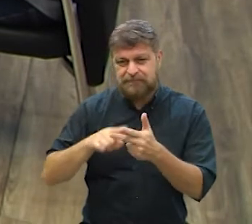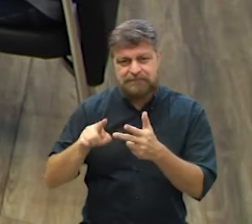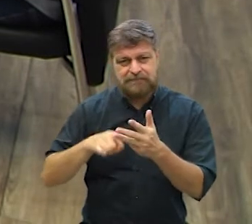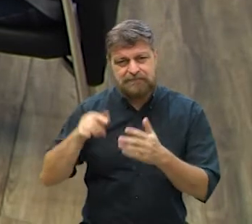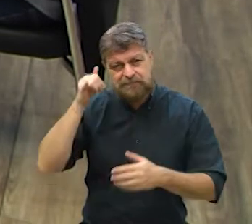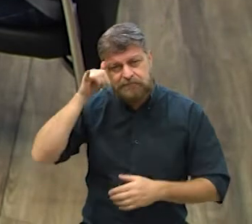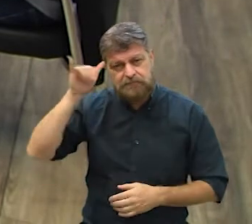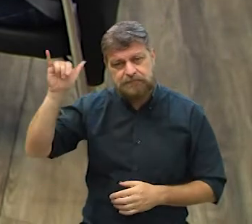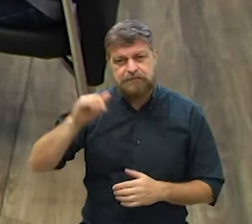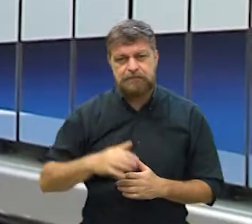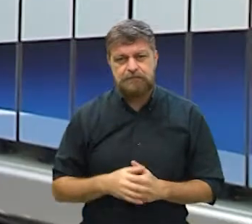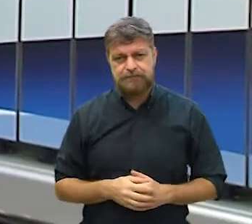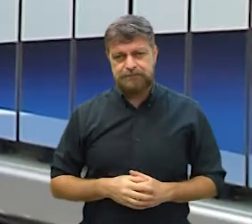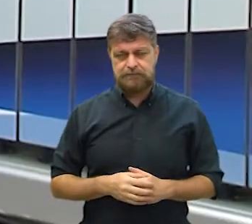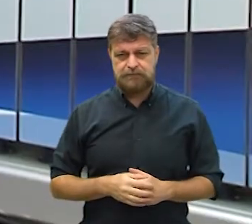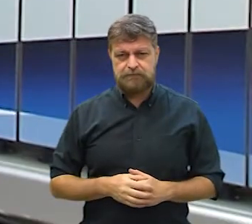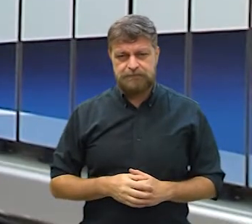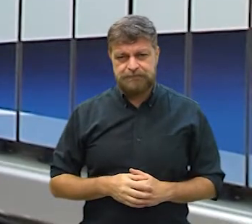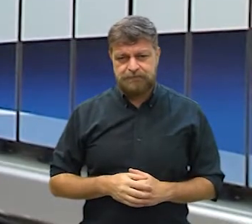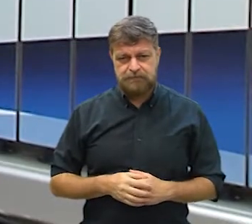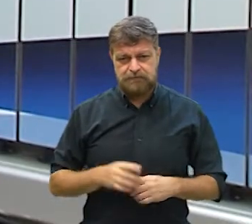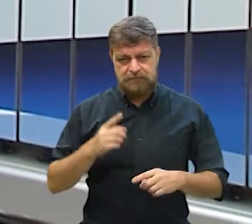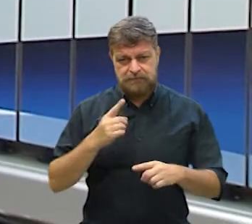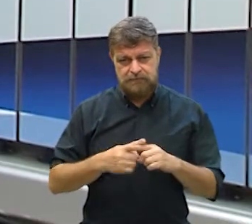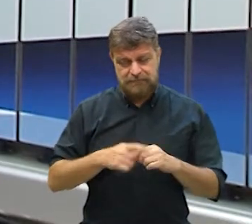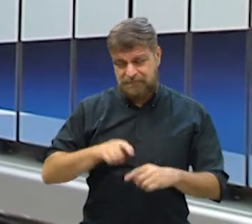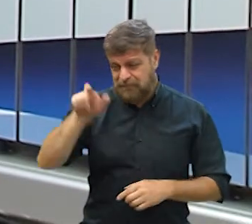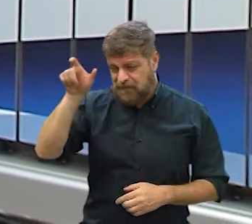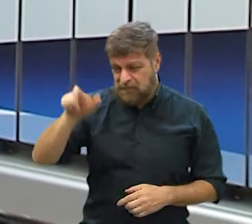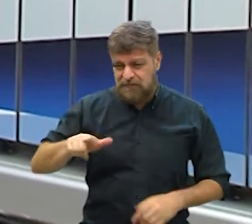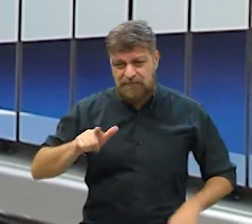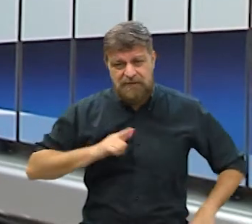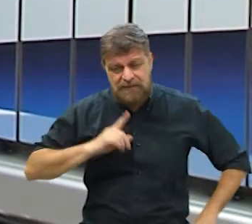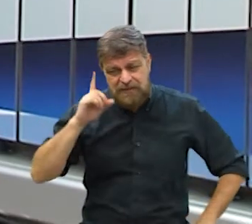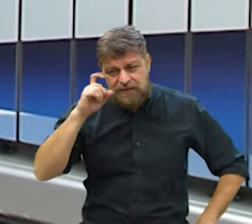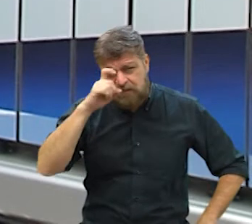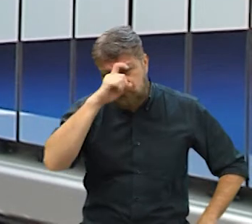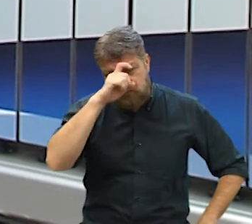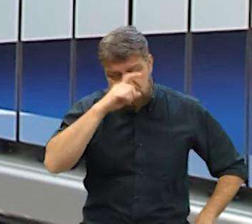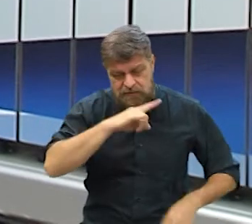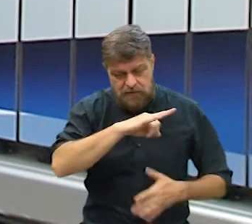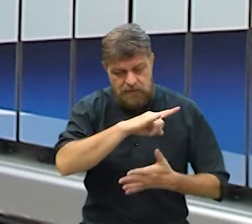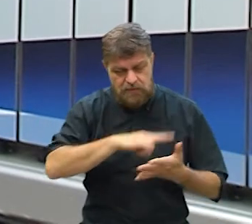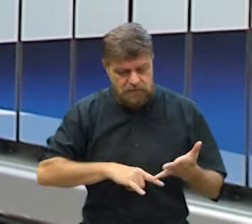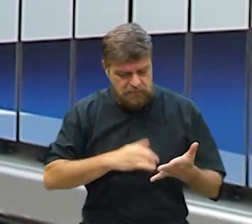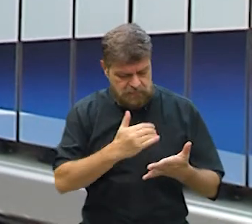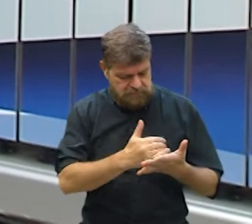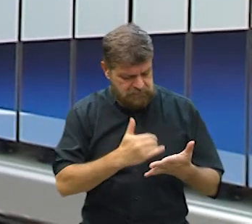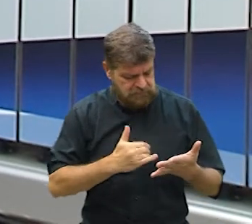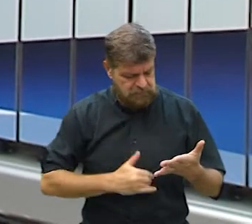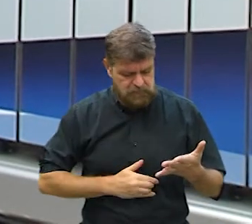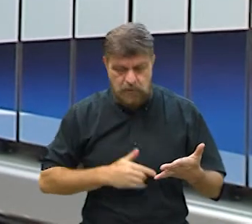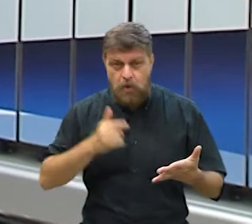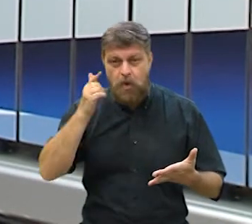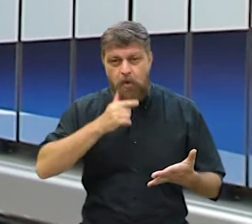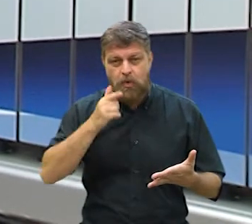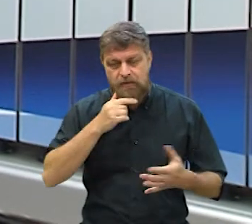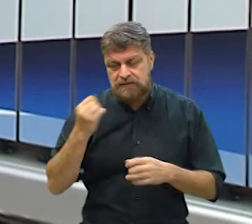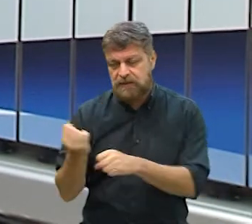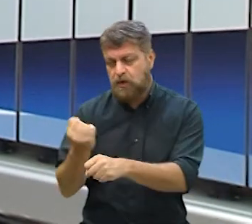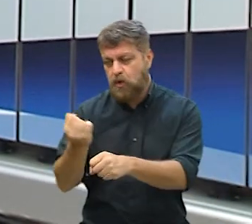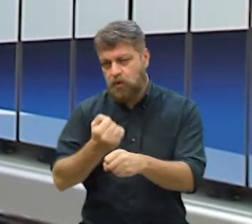tipo de problema. Até porque ele vai ter dificuldade sem esse documento oficial de conseguir uma linha de crédito para